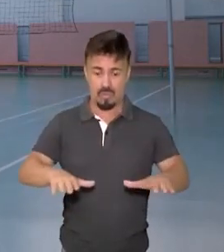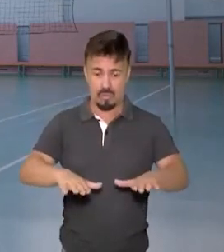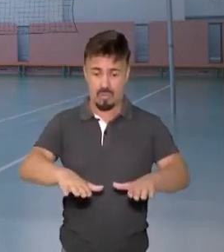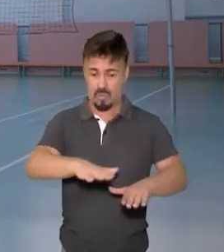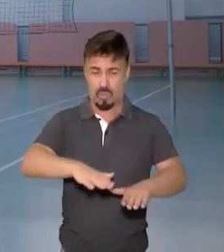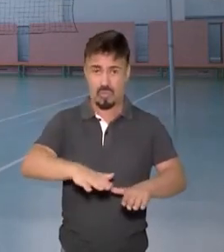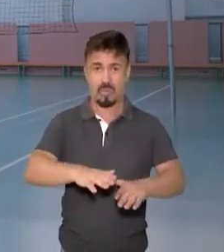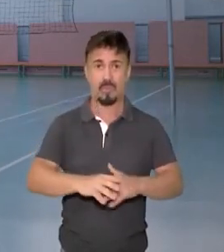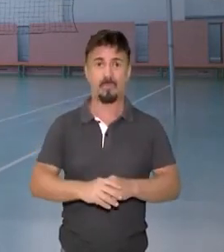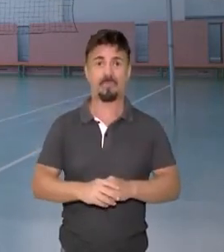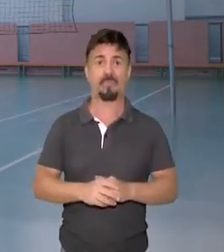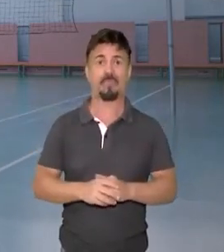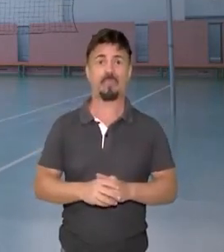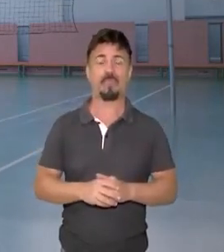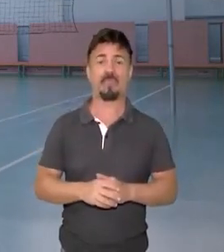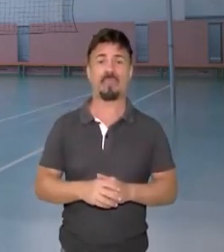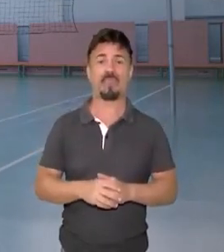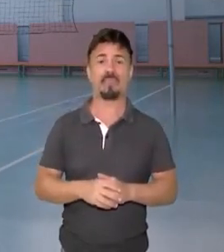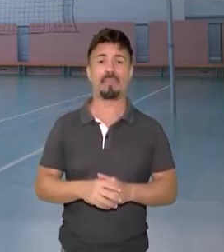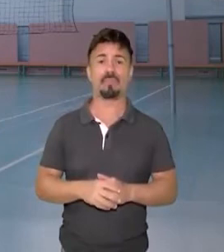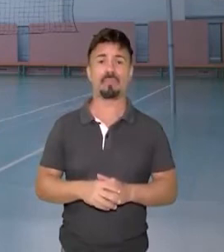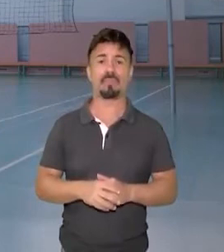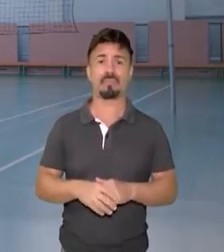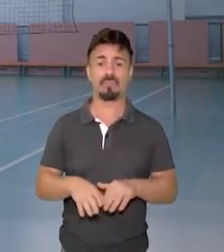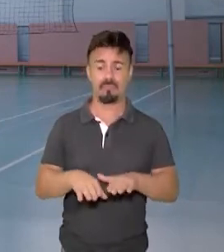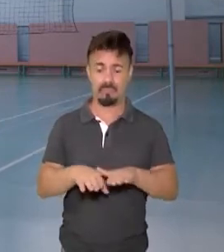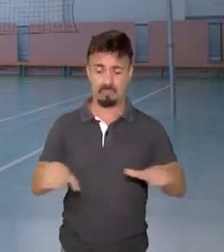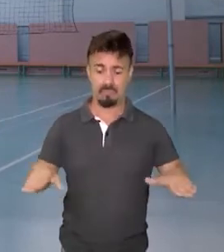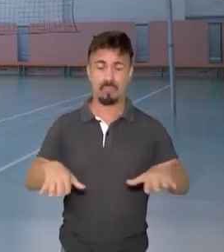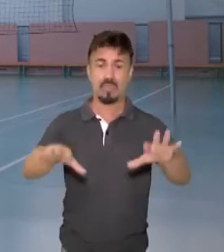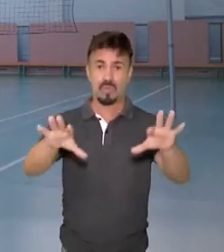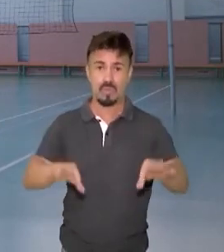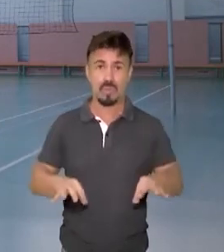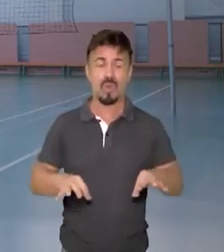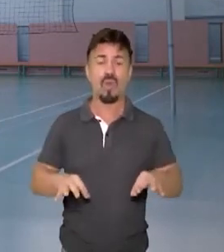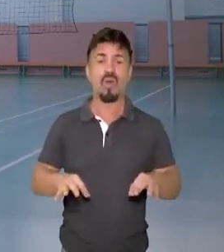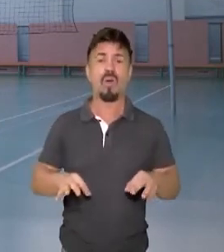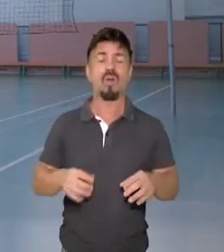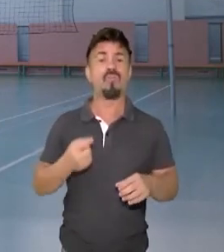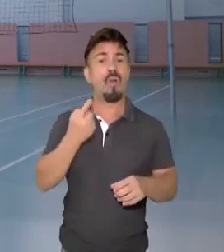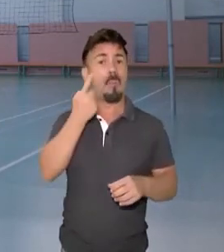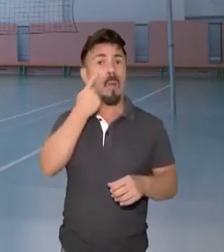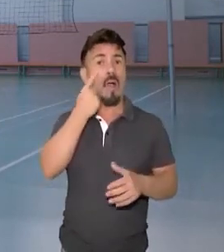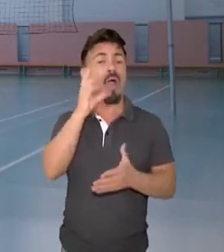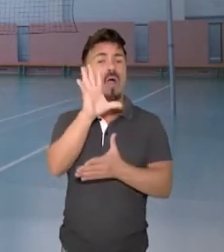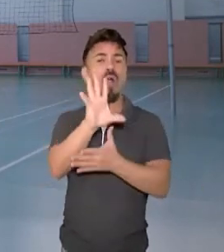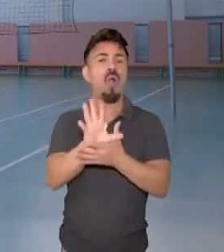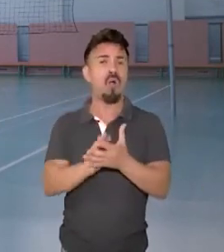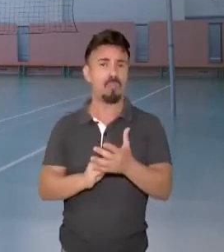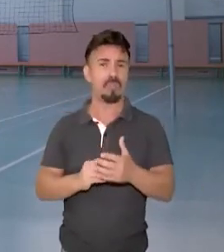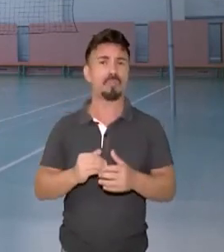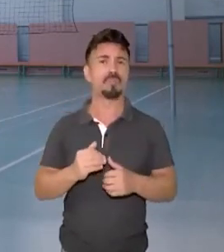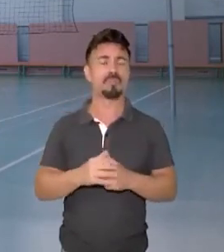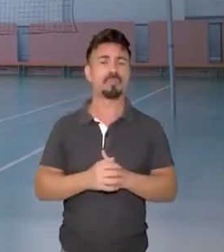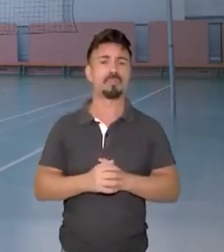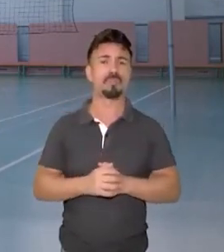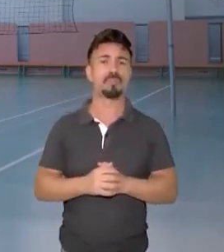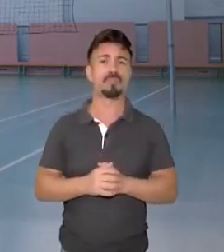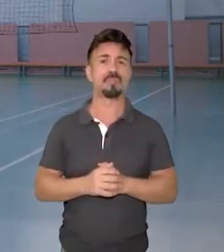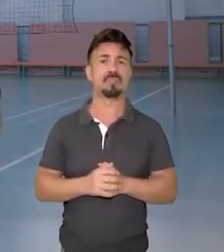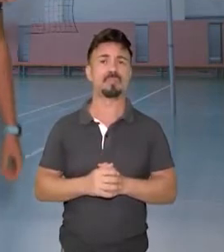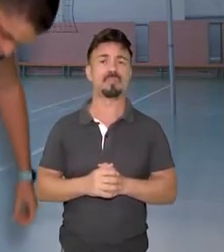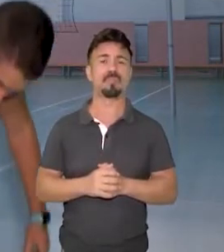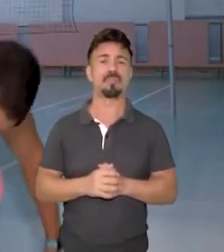aí vocês utilize tá bom fora no solo e vai fazer o seguinte movimento que agora para você vai demonstrar na prática certo